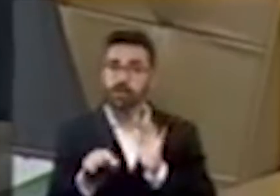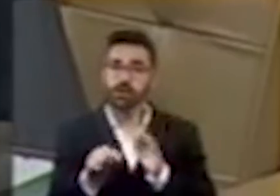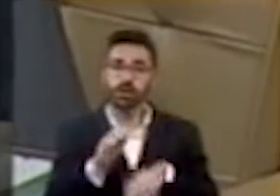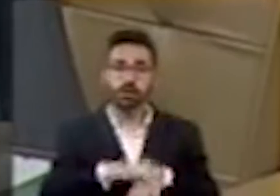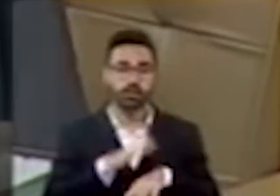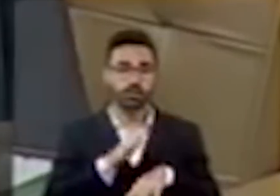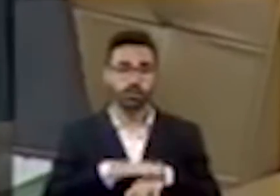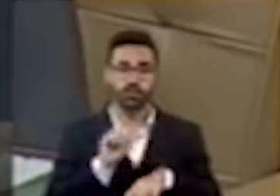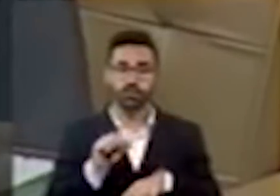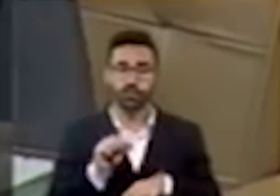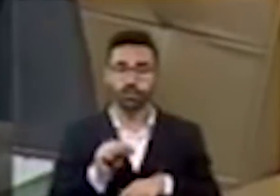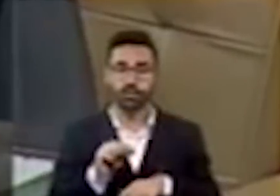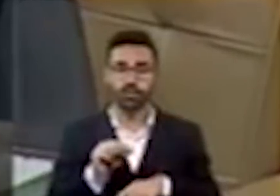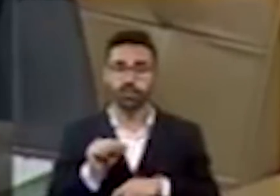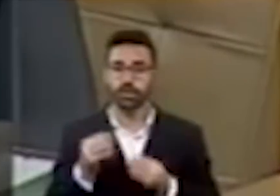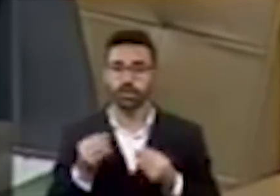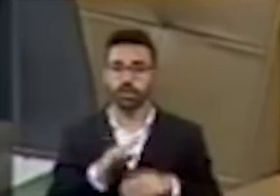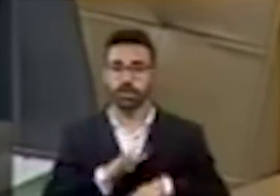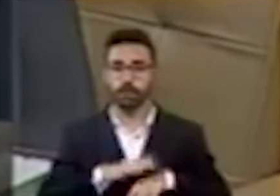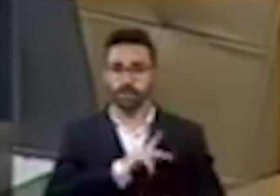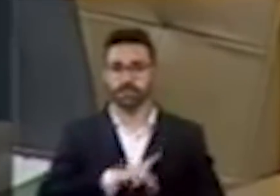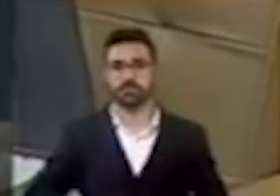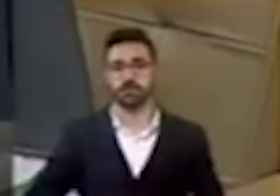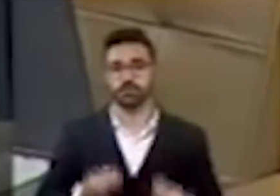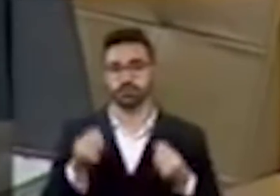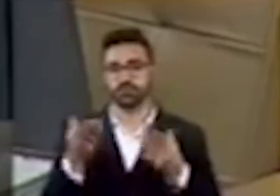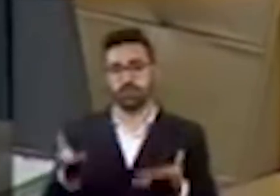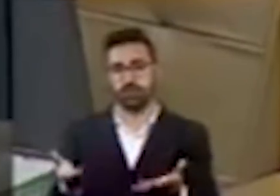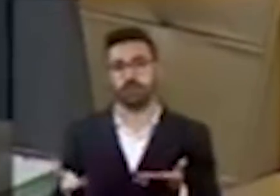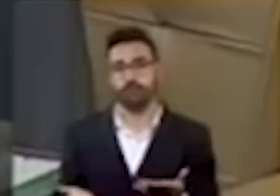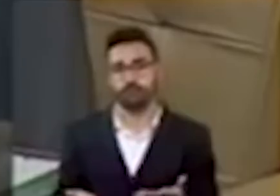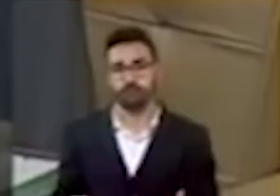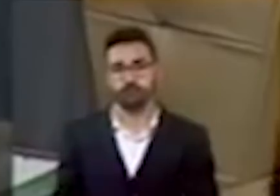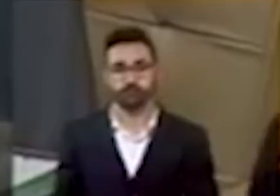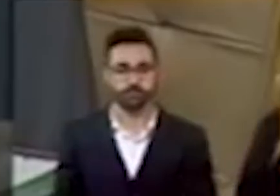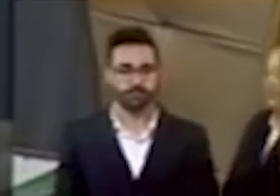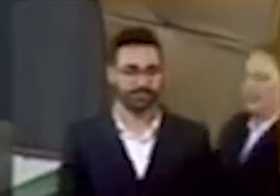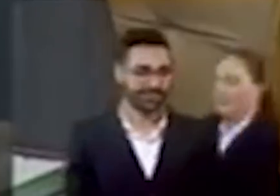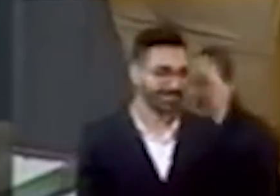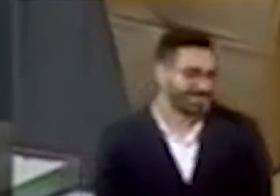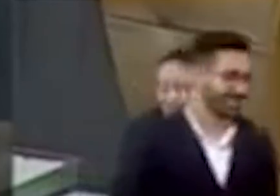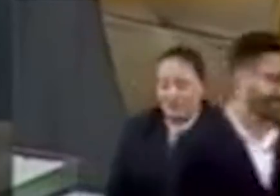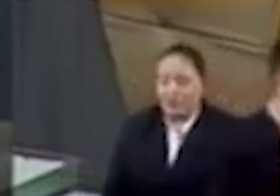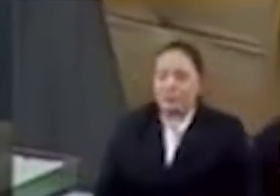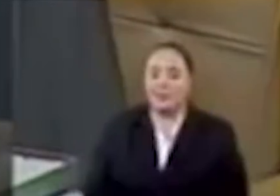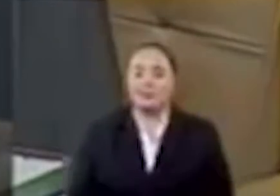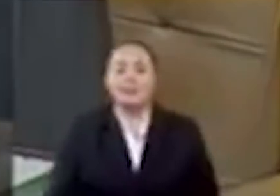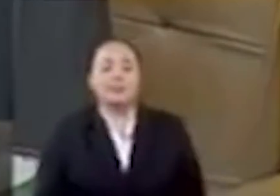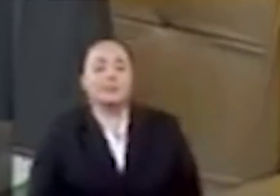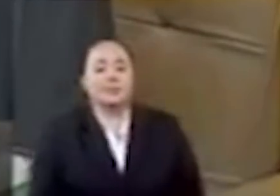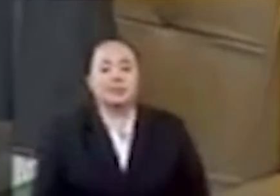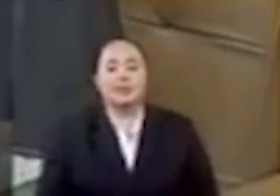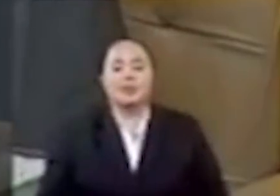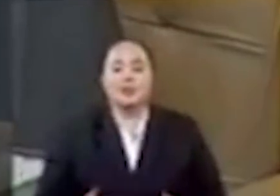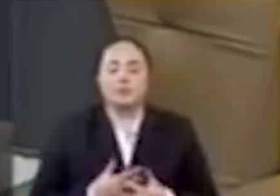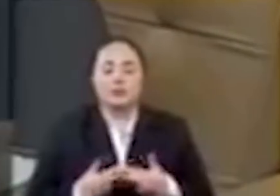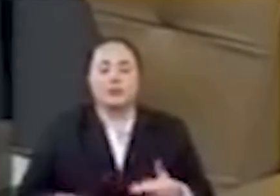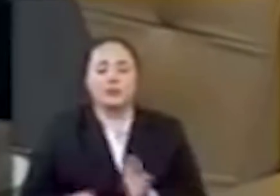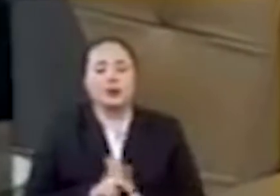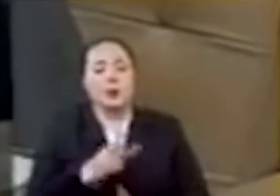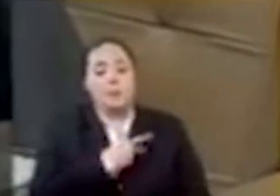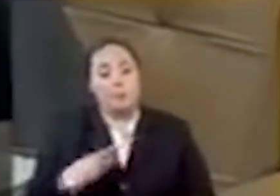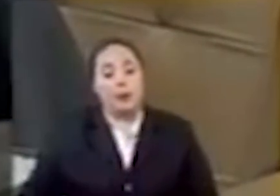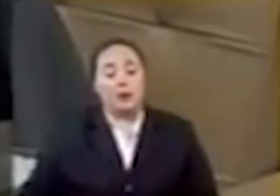extinção de punibilidade de crimes por variadas justificativas. As prerrogativas do presidente da República